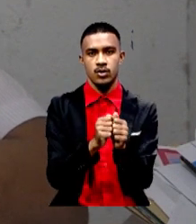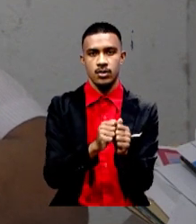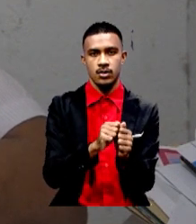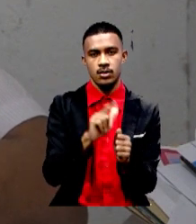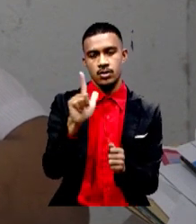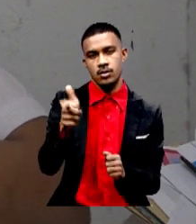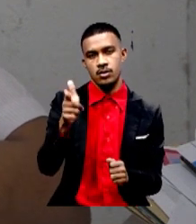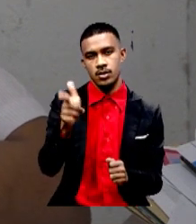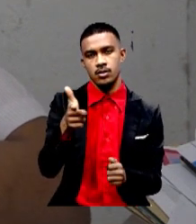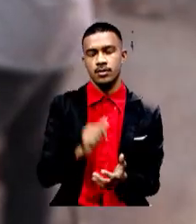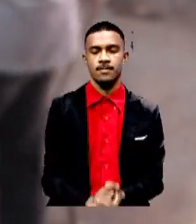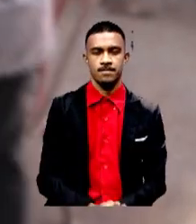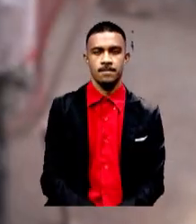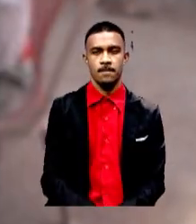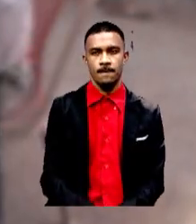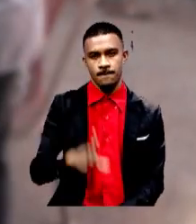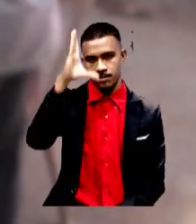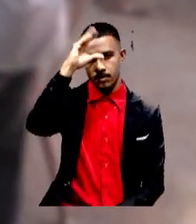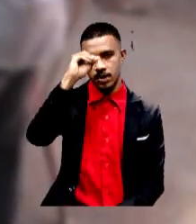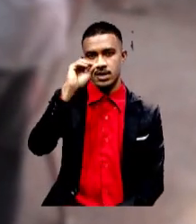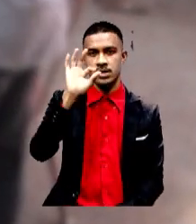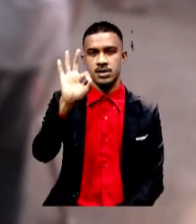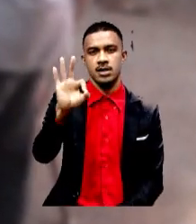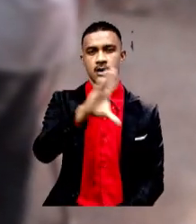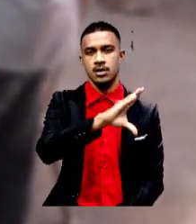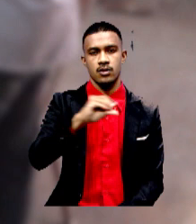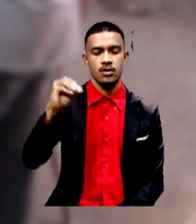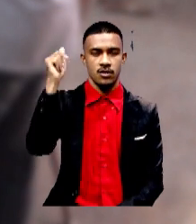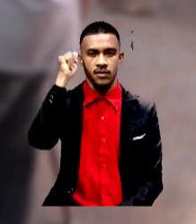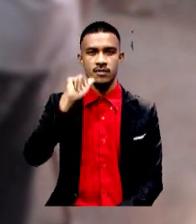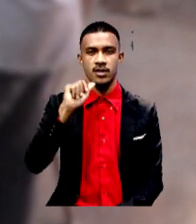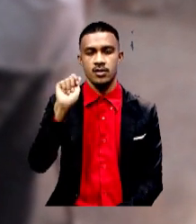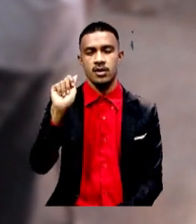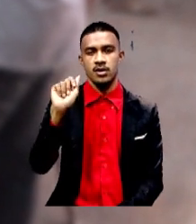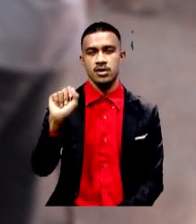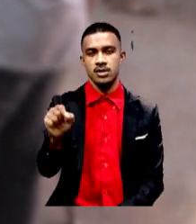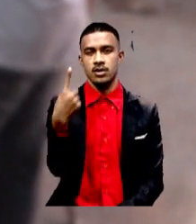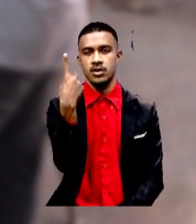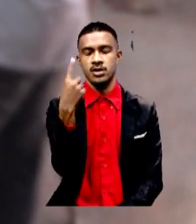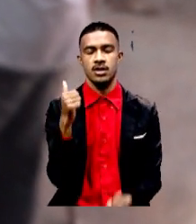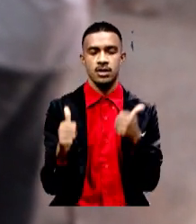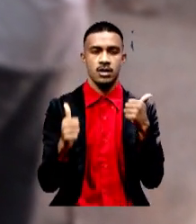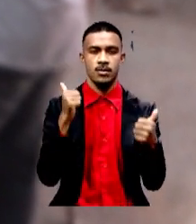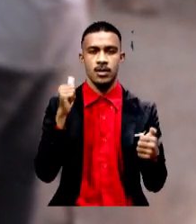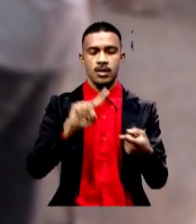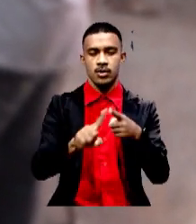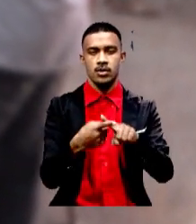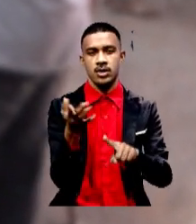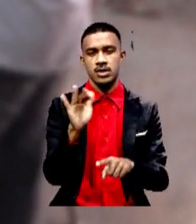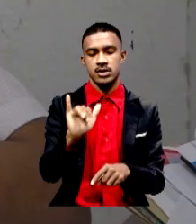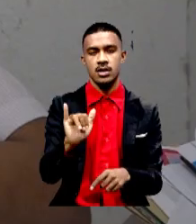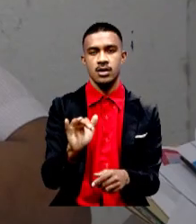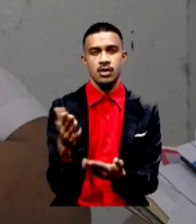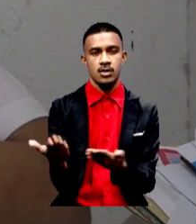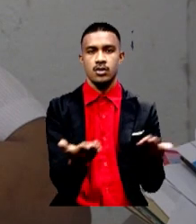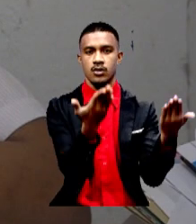ingonulo mane na sia no feto sanu resi ida ne bem malo serne